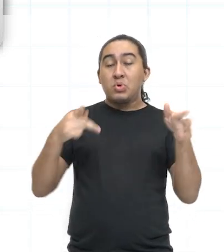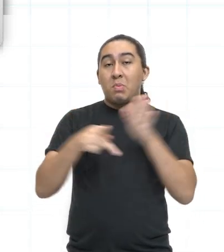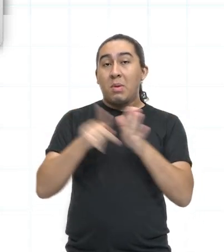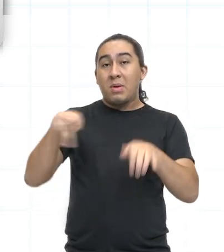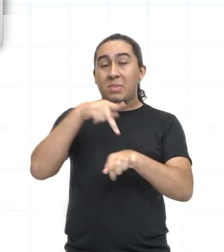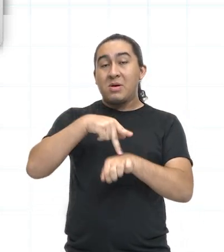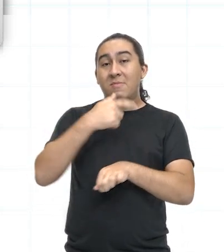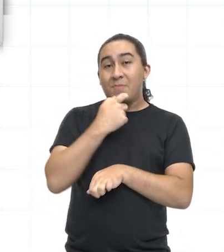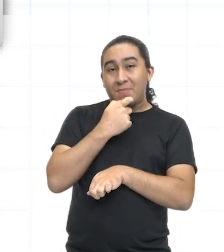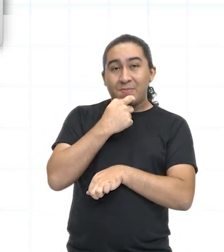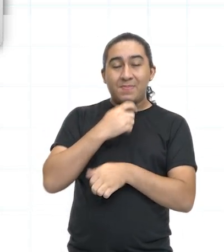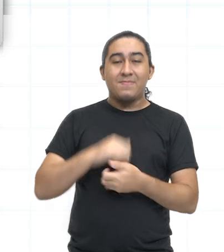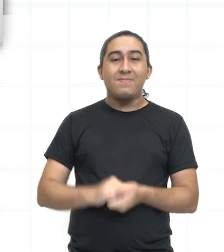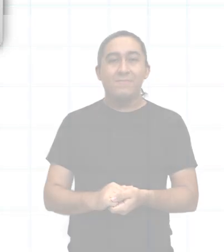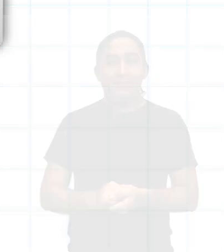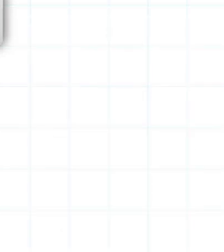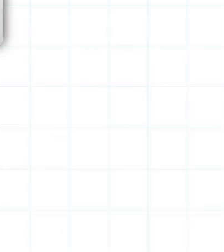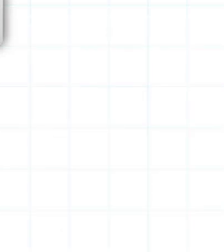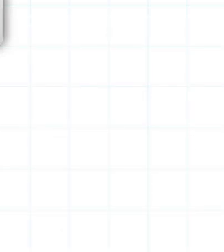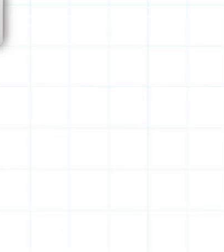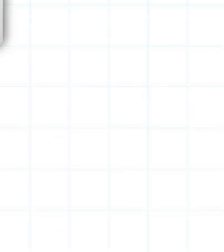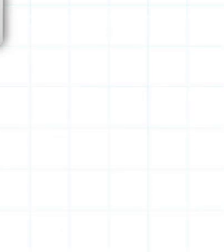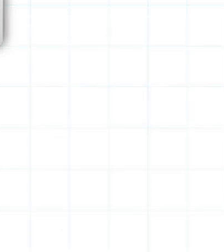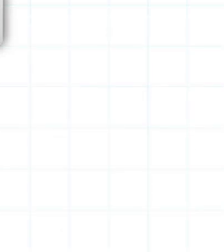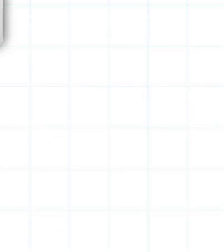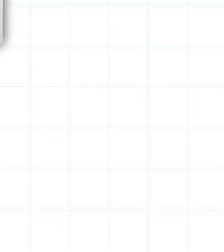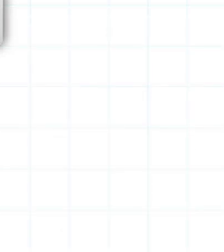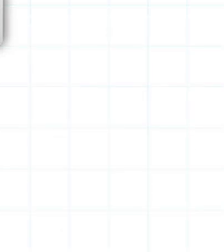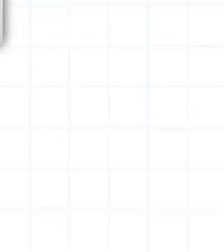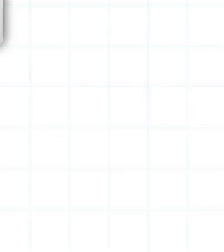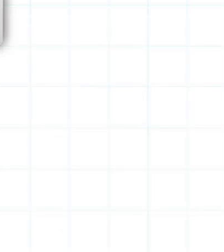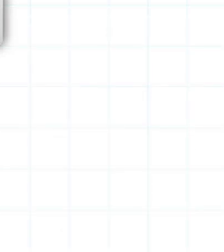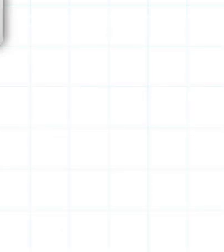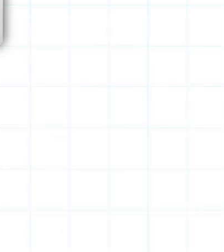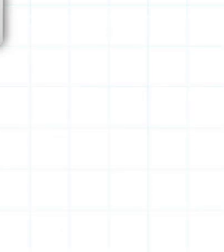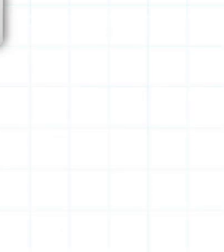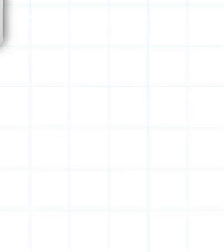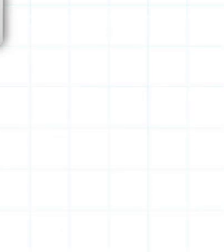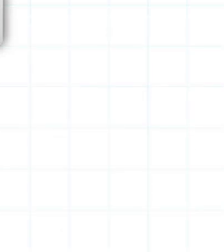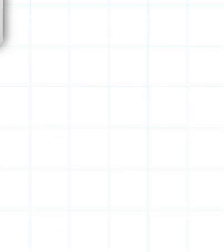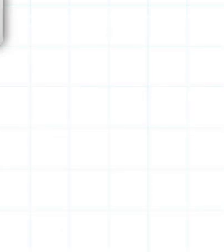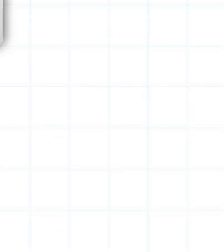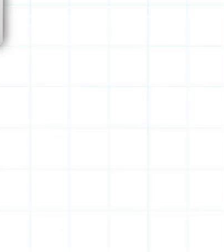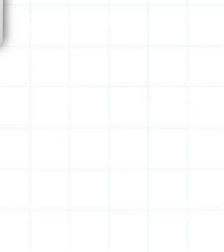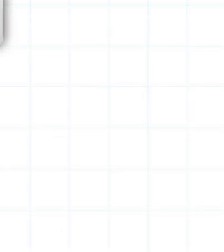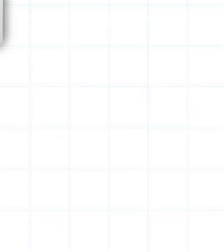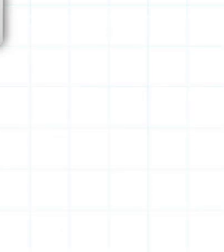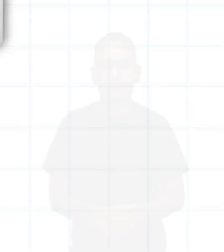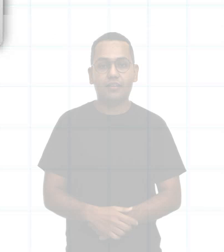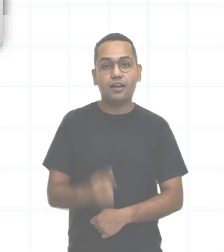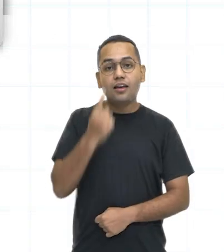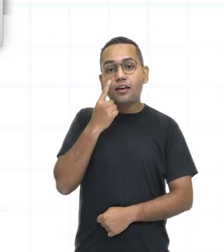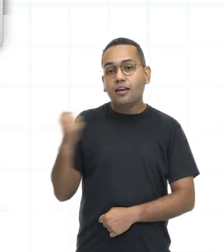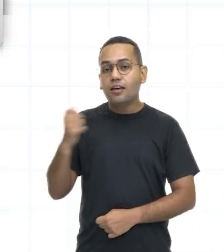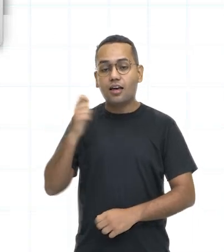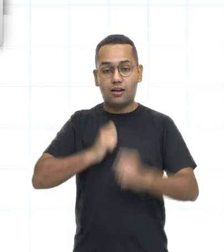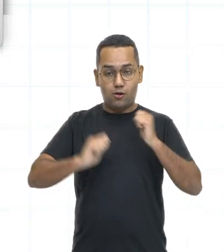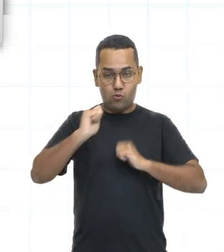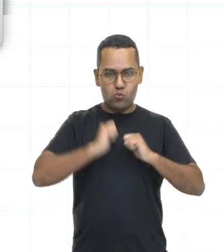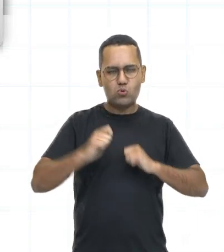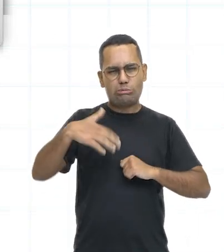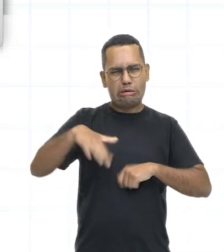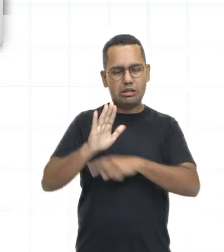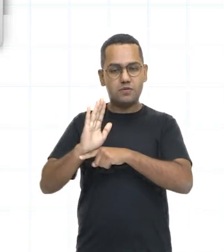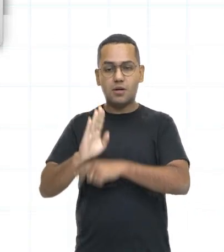britânico. Chaplin foi um dos atores da era do cinema mudo, notabilizado pelo uso de mímica e